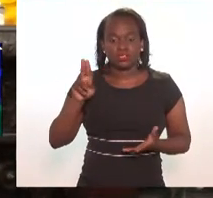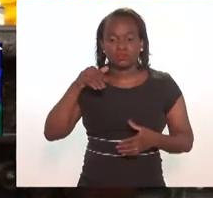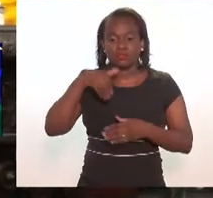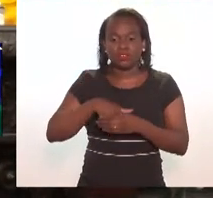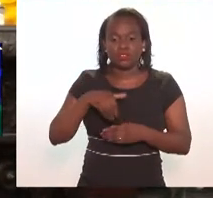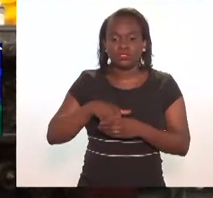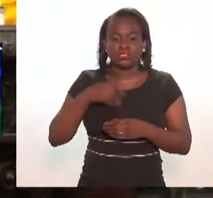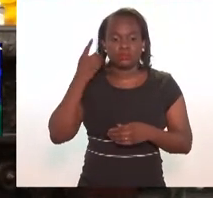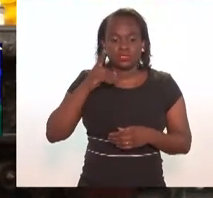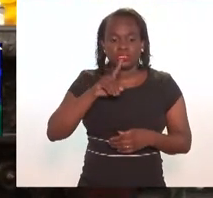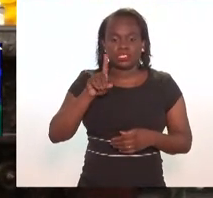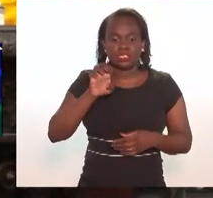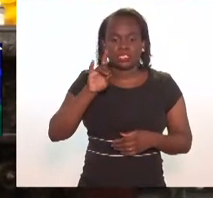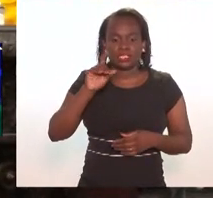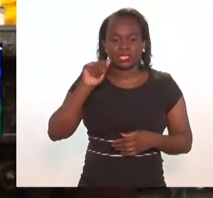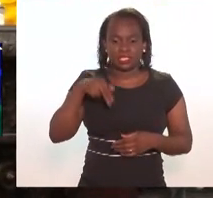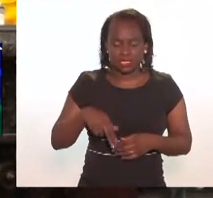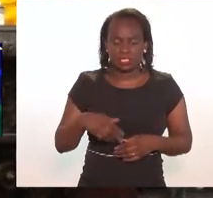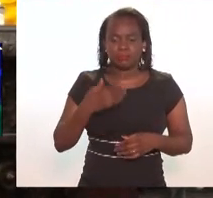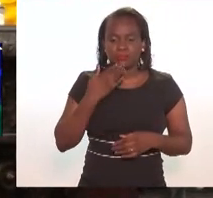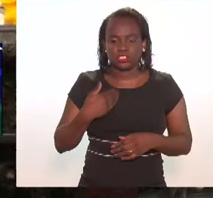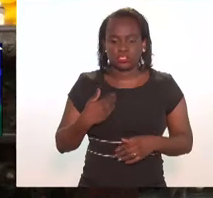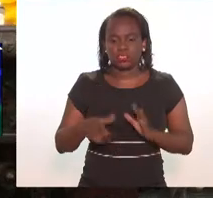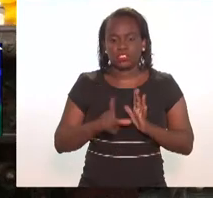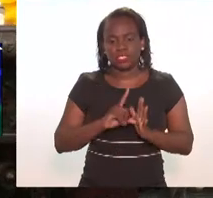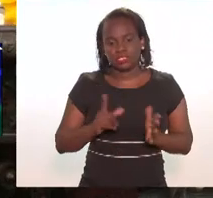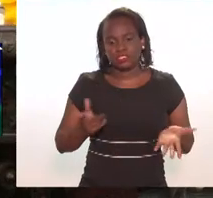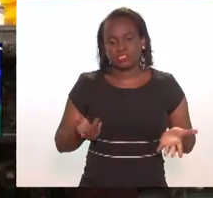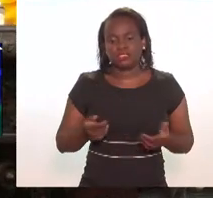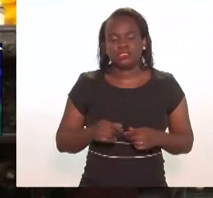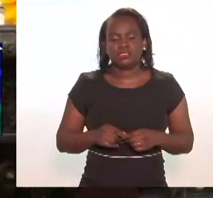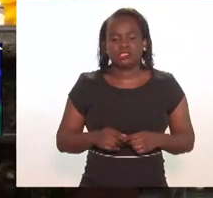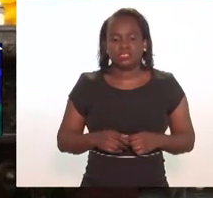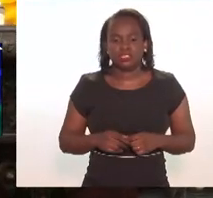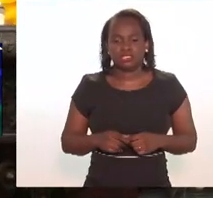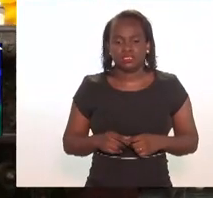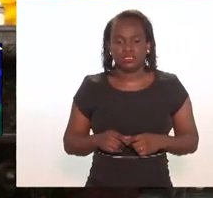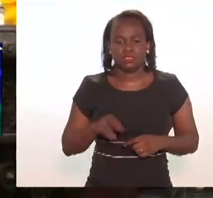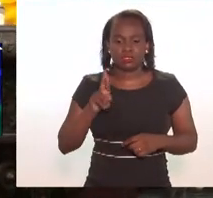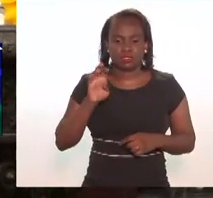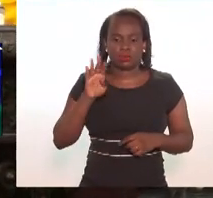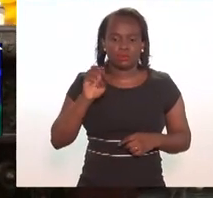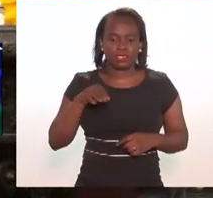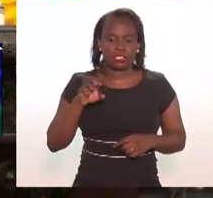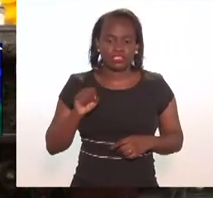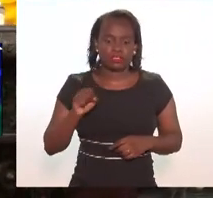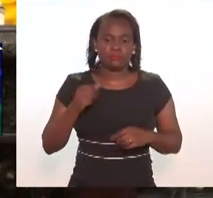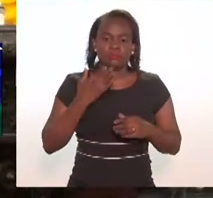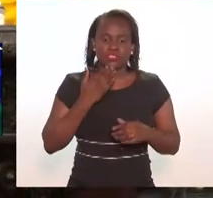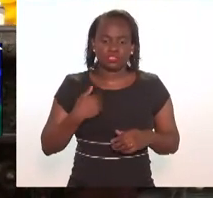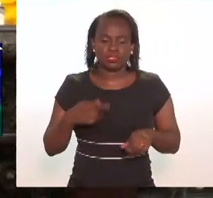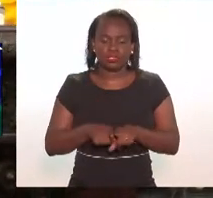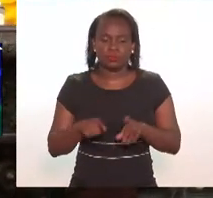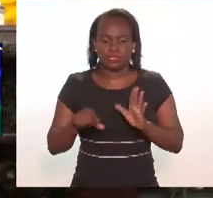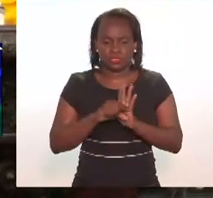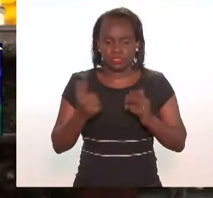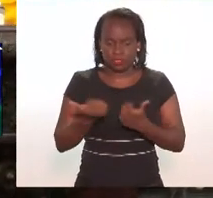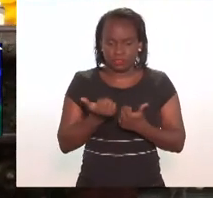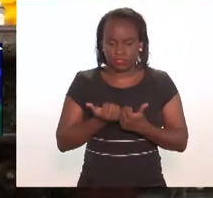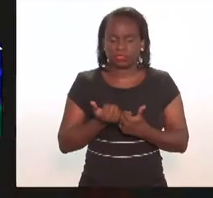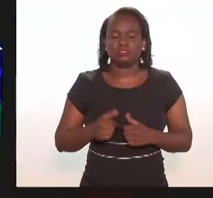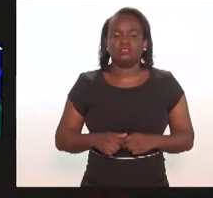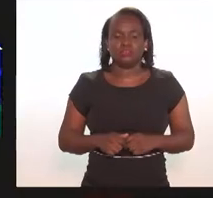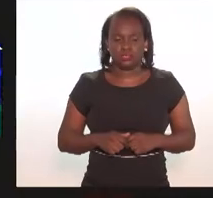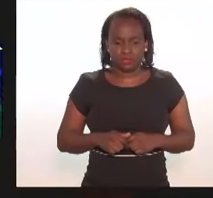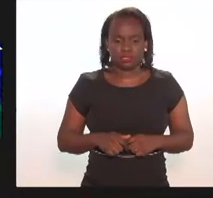de voto é a deputada Zeidan, que havia pedido e passamos... O Rubens Bontempo também pediu coautoria no projeto, não é isso, Rubens?